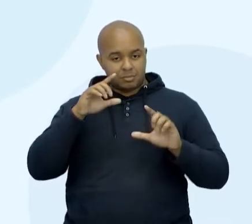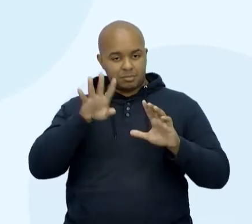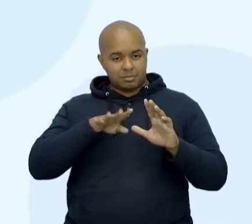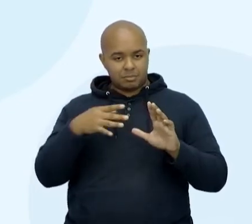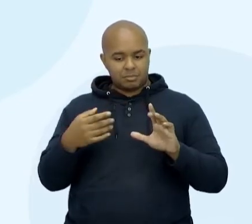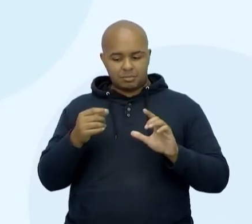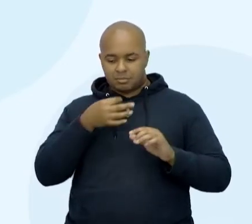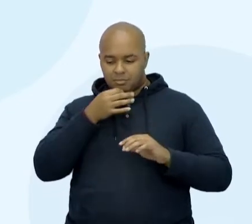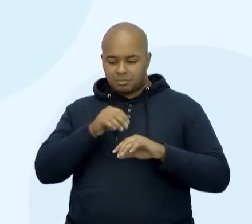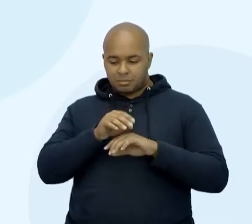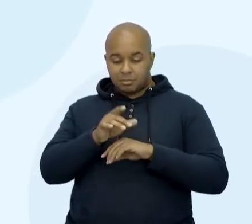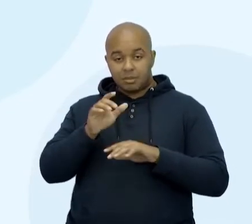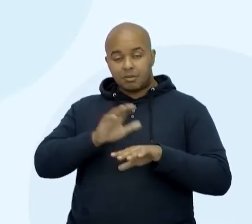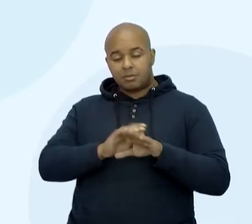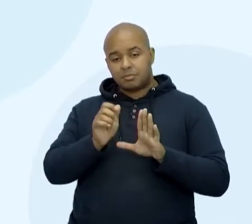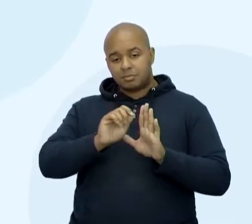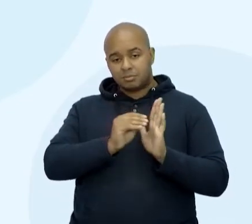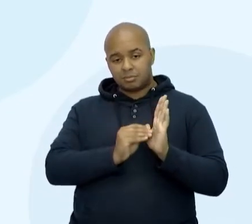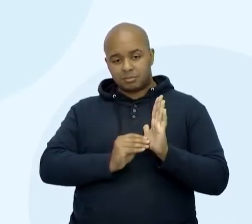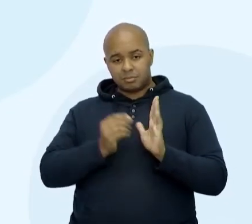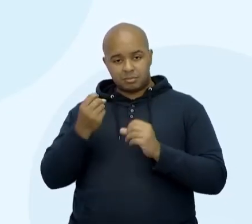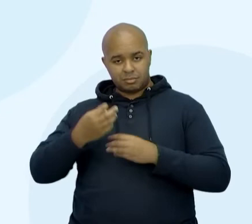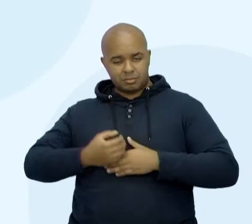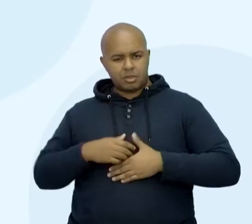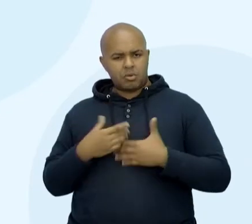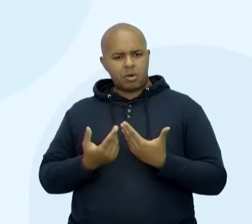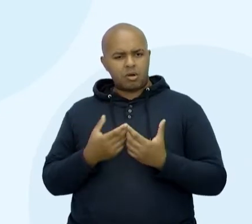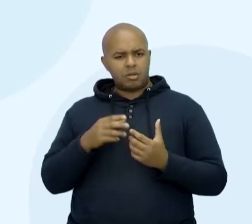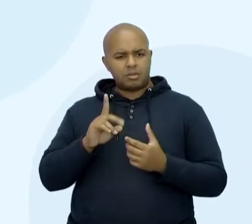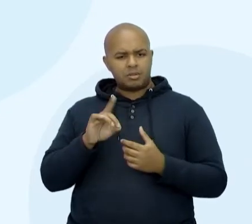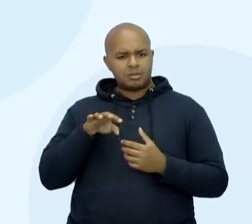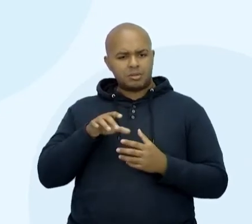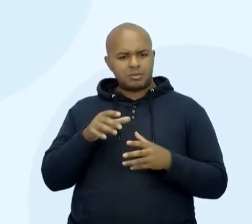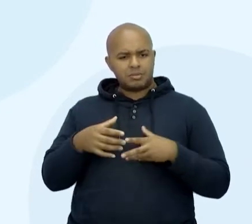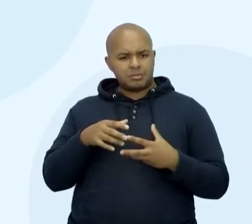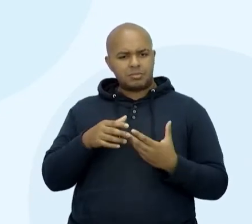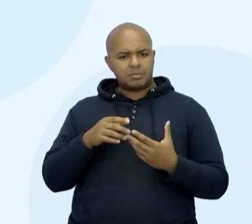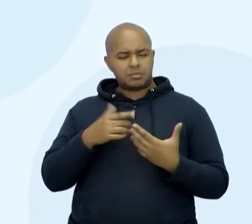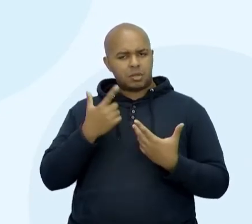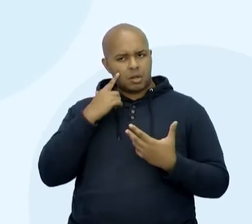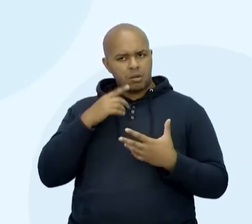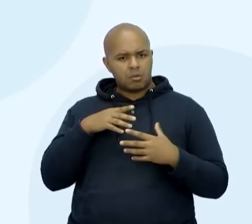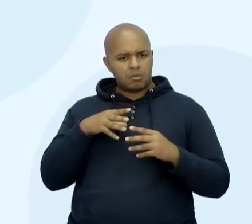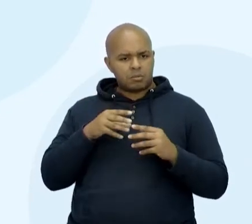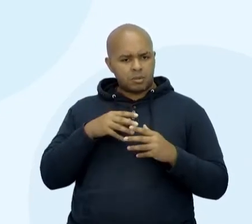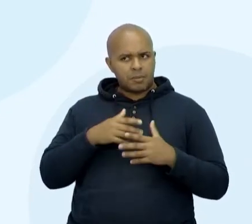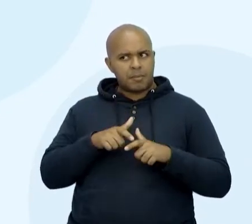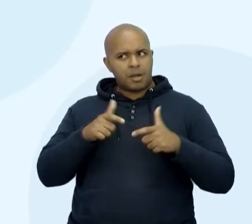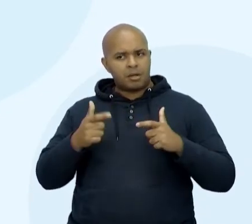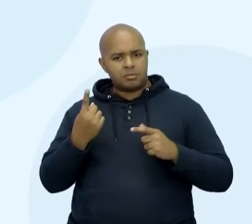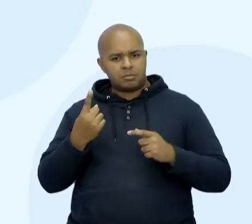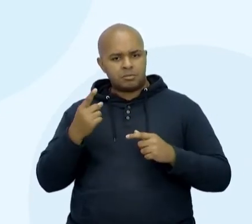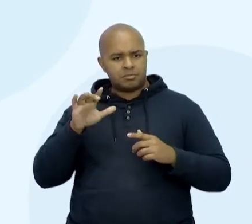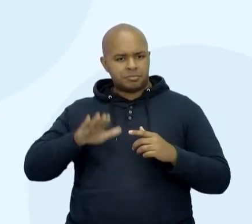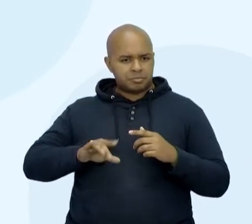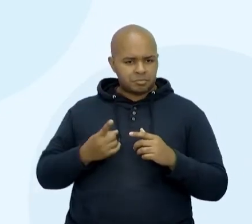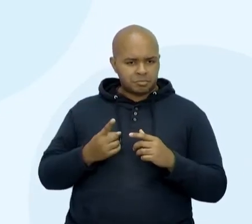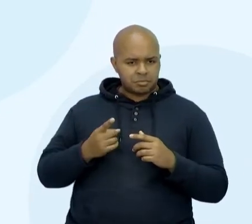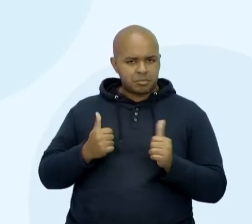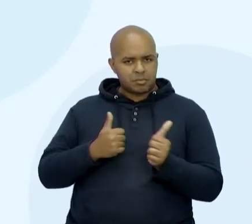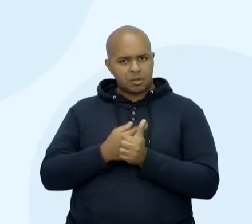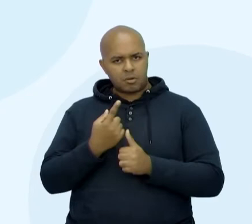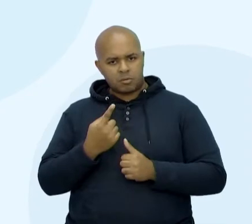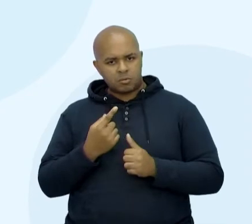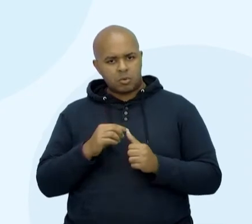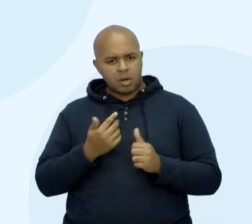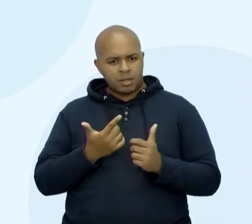é sugerida para que vocês preencham é essa, né? Qual é a densidade dos plásticos, ou seja, a densidade é maior que 1, menor que 1, é próximo de